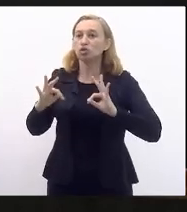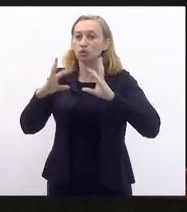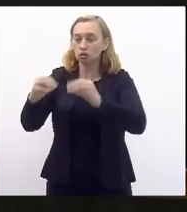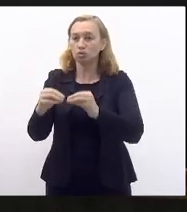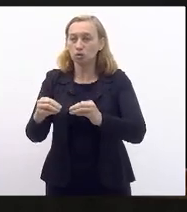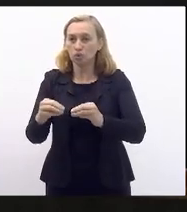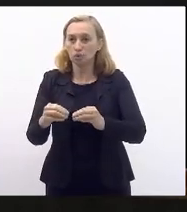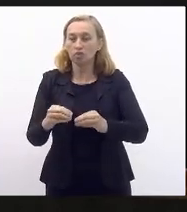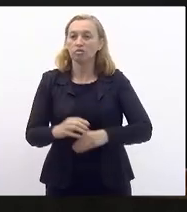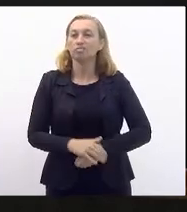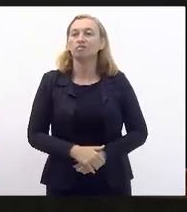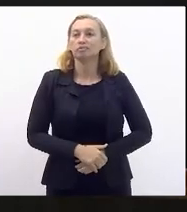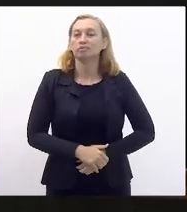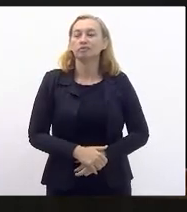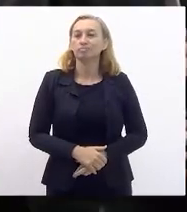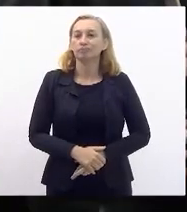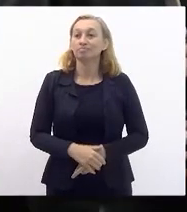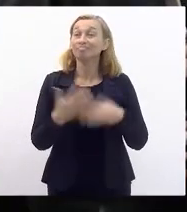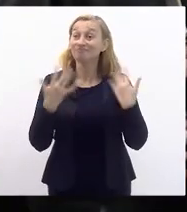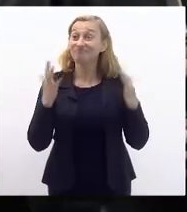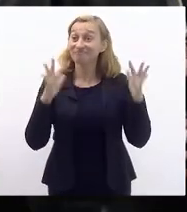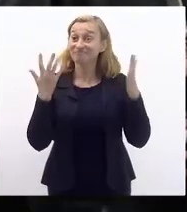Comando Militar do Leste